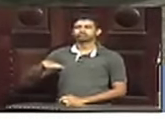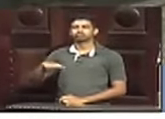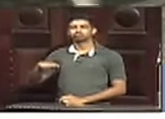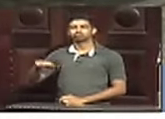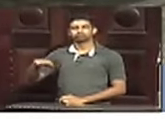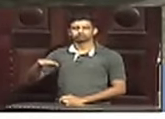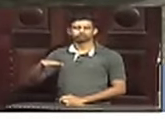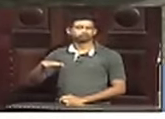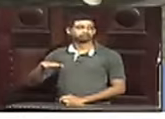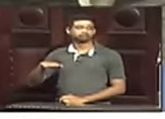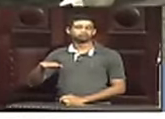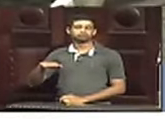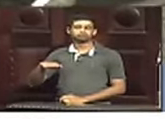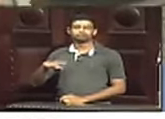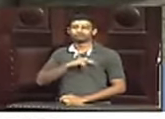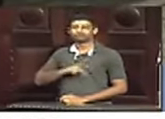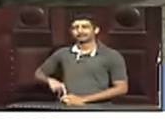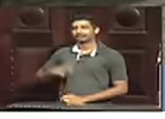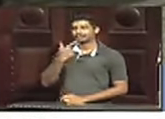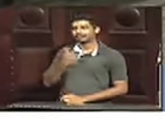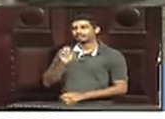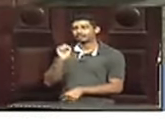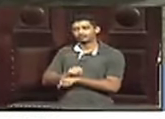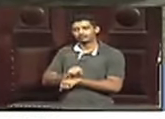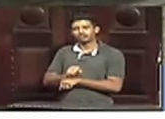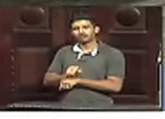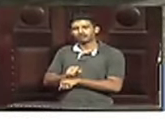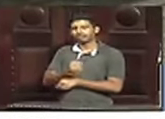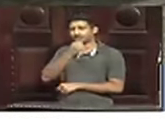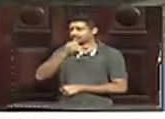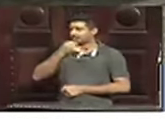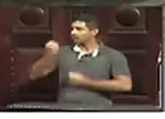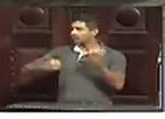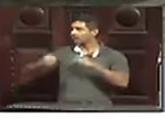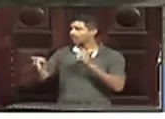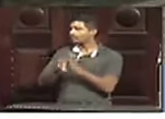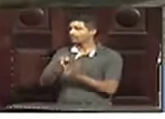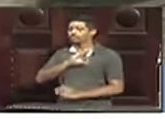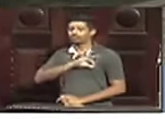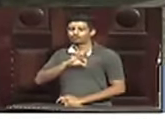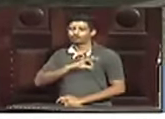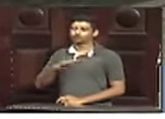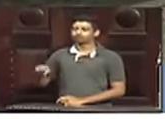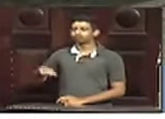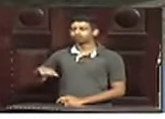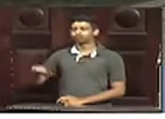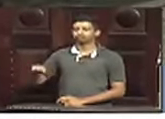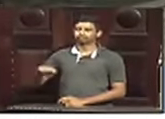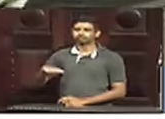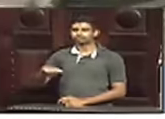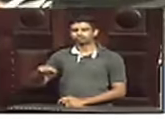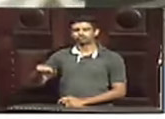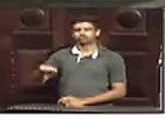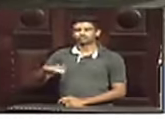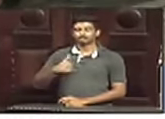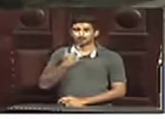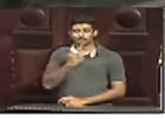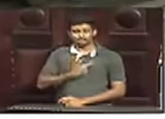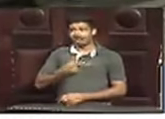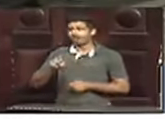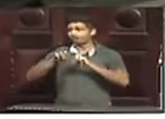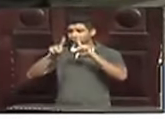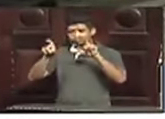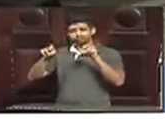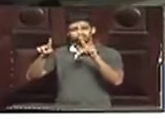Marquinho, para combater... Eu vou encerrar agora. Mas é importante, presidente, que eu trago aqui essas questões, porque a